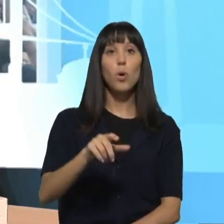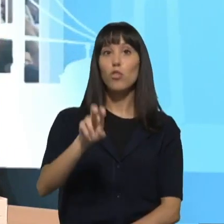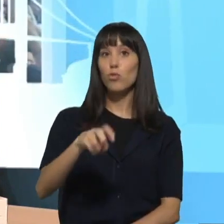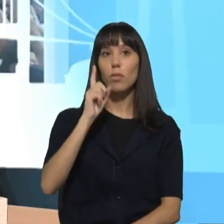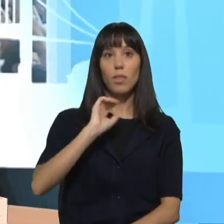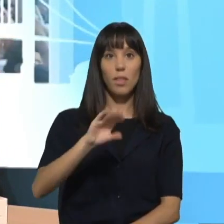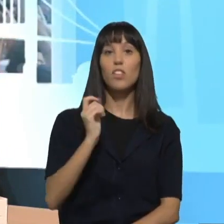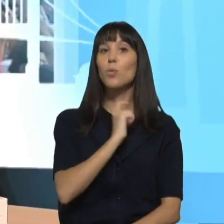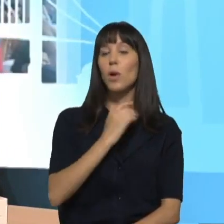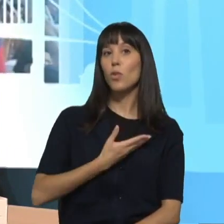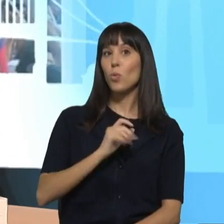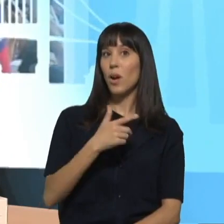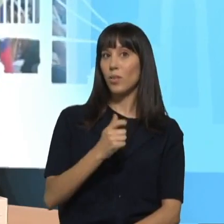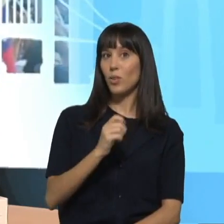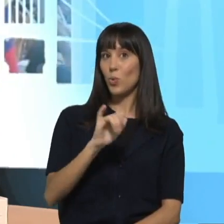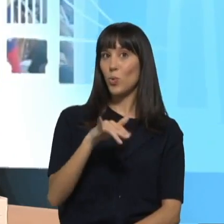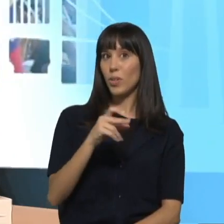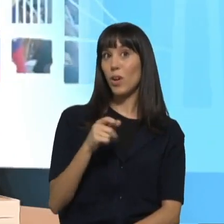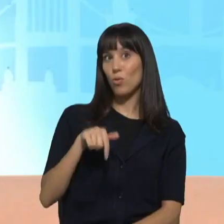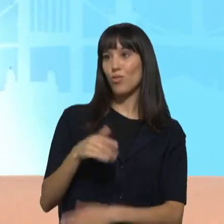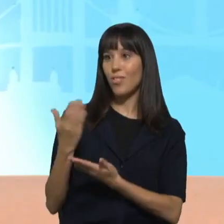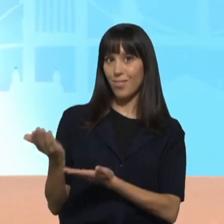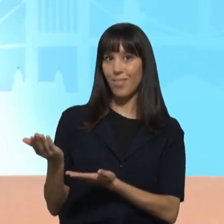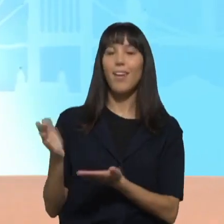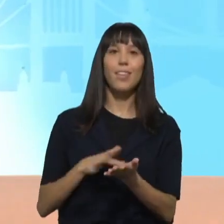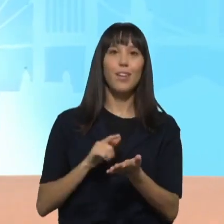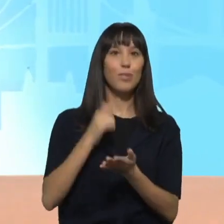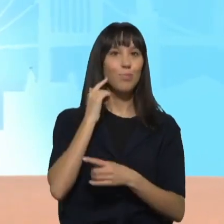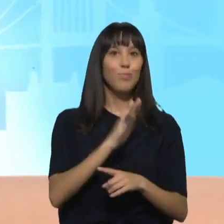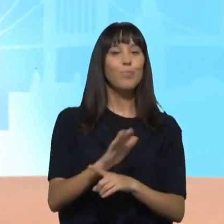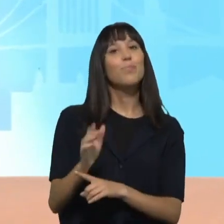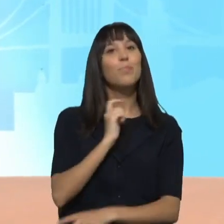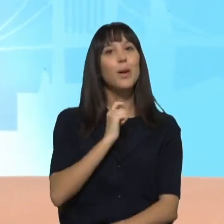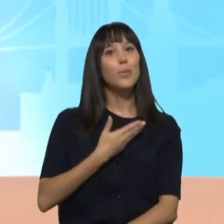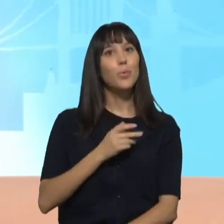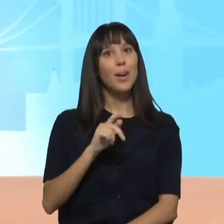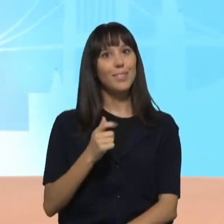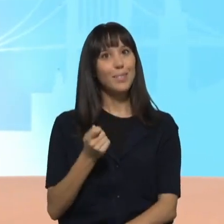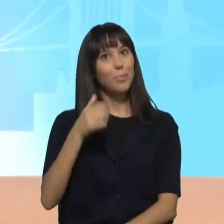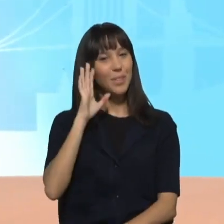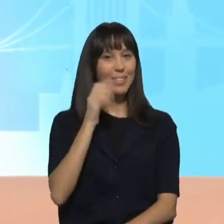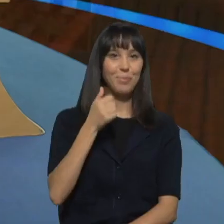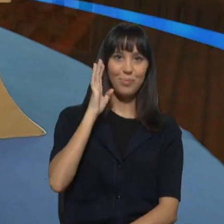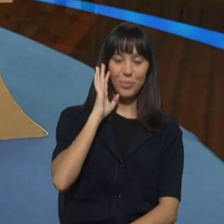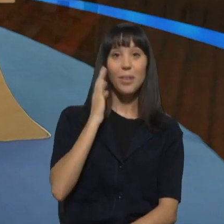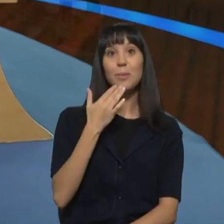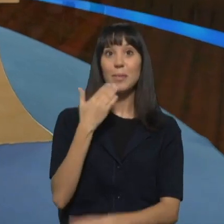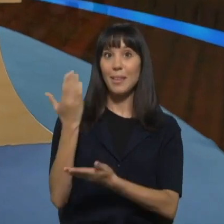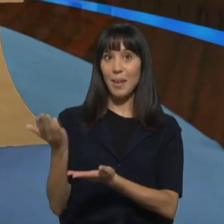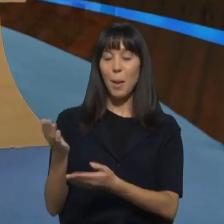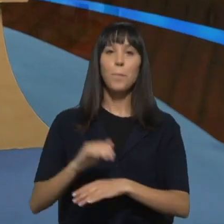Cunha, e que hoje está connosco precisamente para nos apresentar esta obra. Padre Duarte, boa tarde. Boa tarde. Muito obrigado por estar connosco.